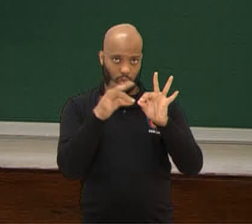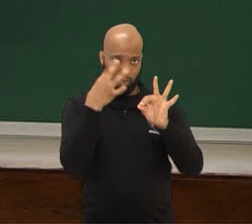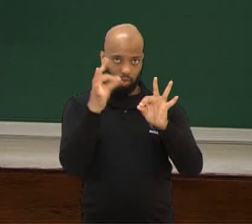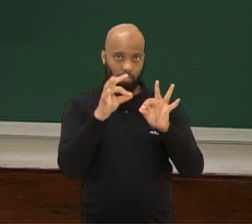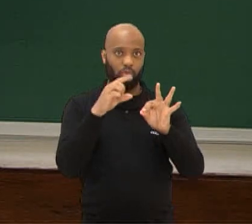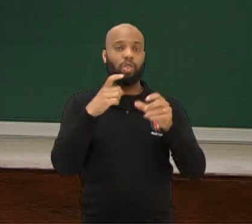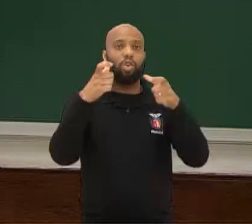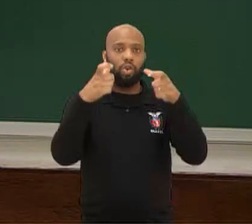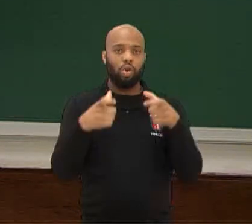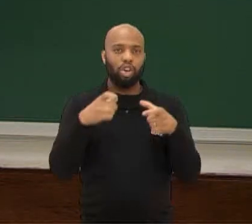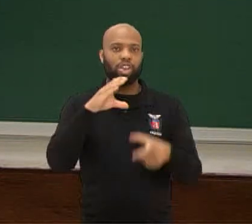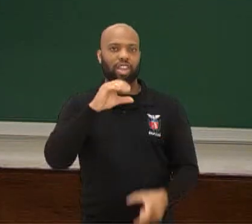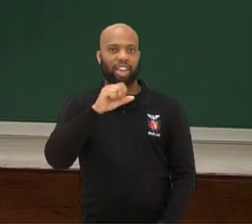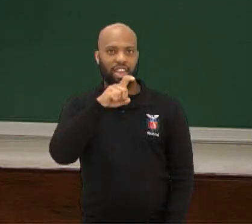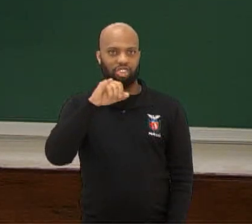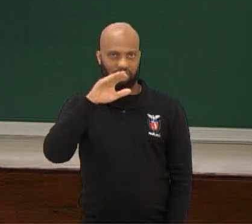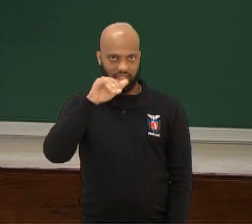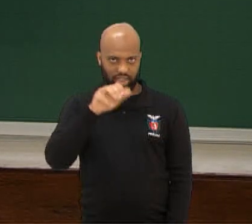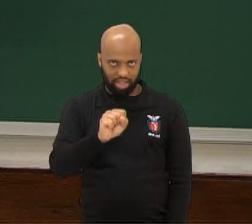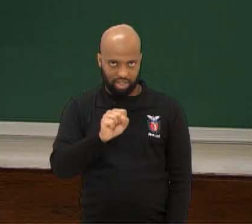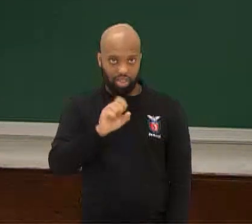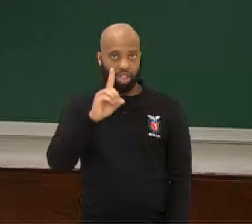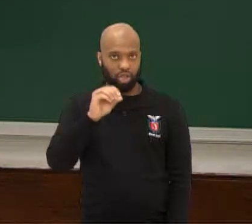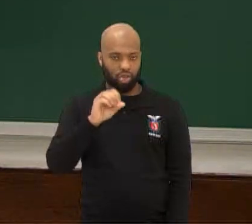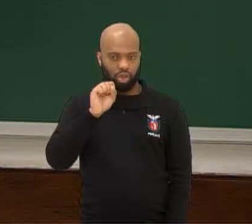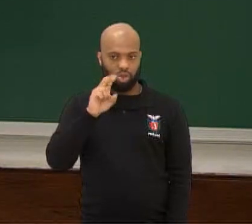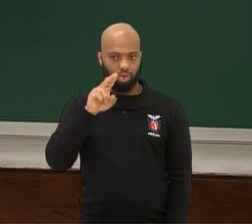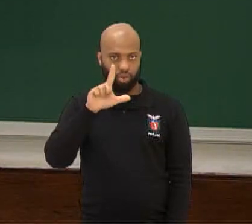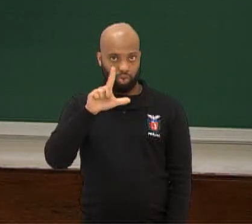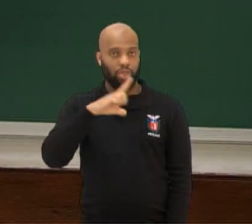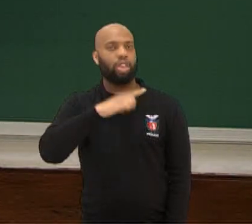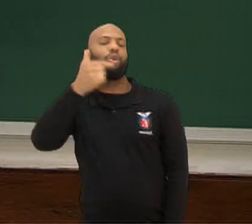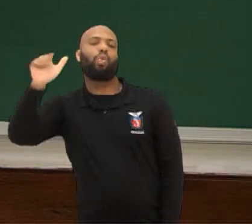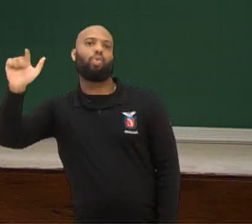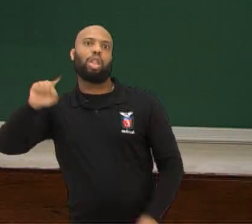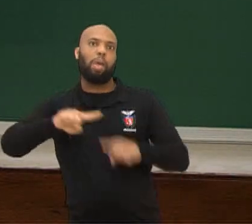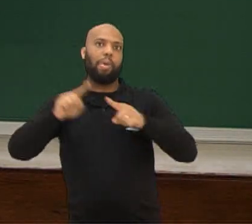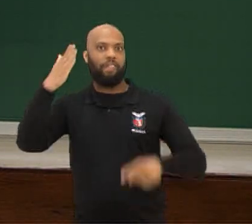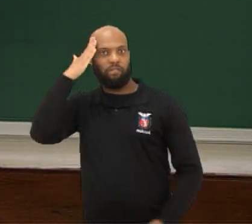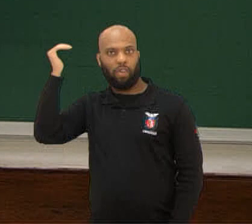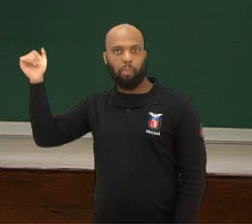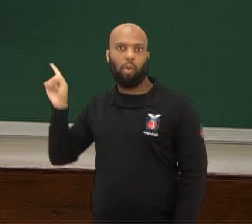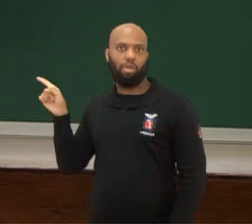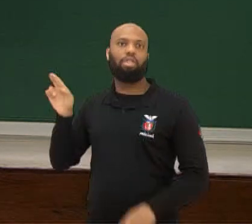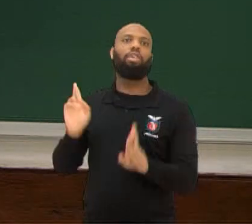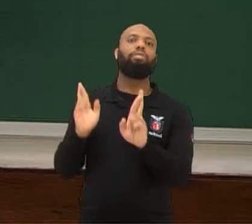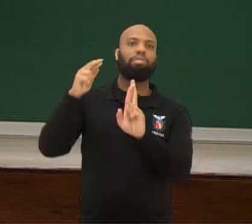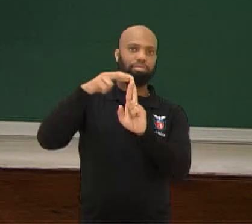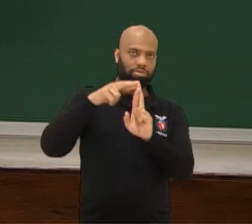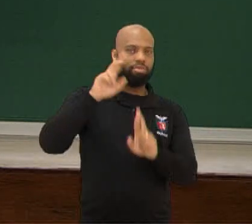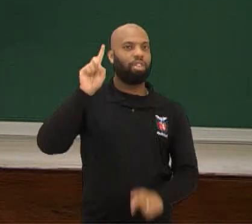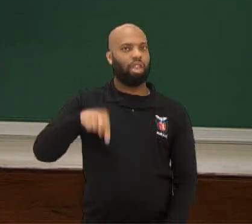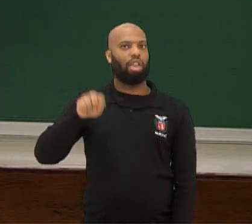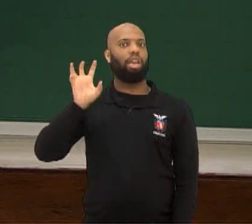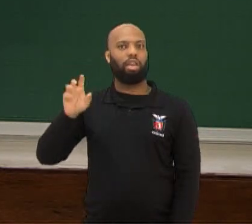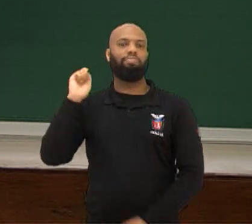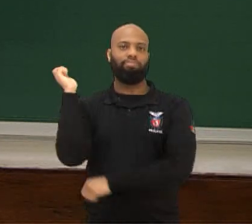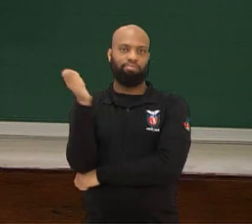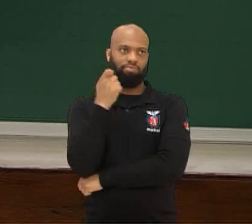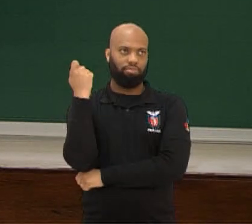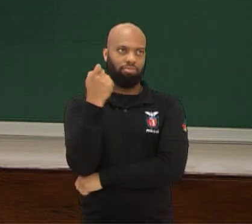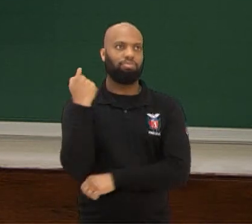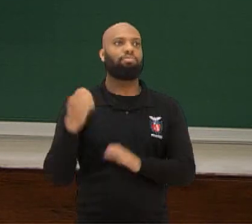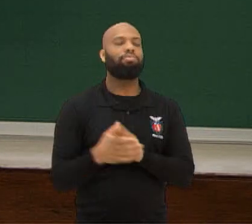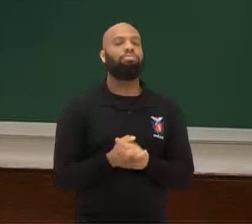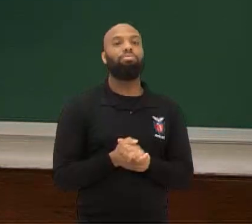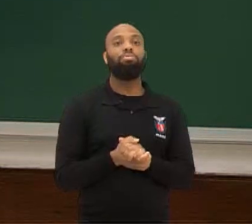em Caxias do Sul, uma das maiores, né? Existem outras em outras partes, mas aqui é referência Caxias do Sul. E